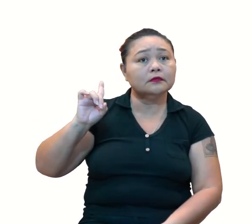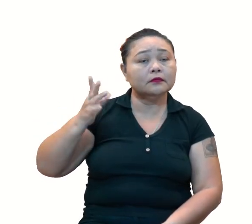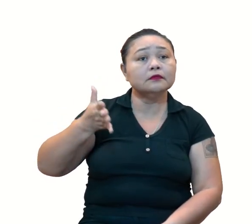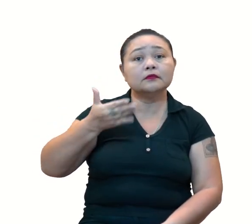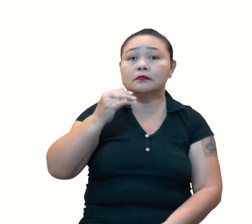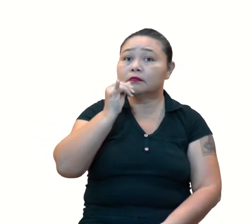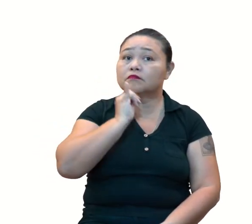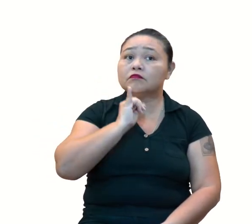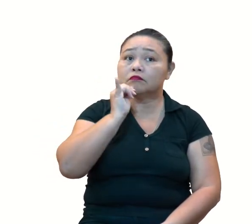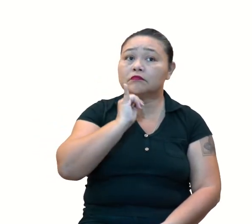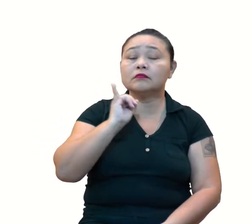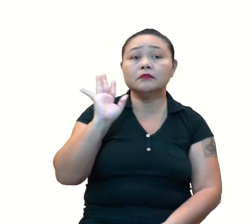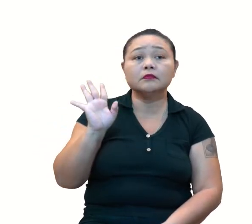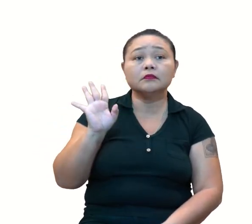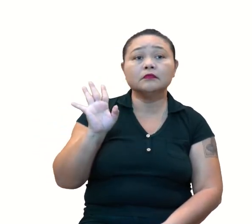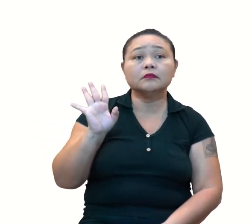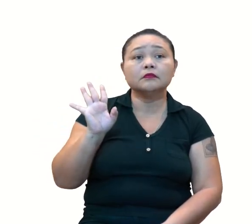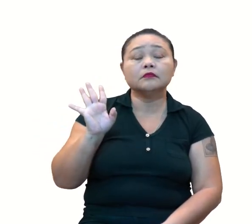exemplo aqui, dá certo, né? Vamos lá. Dá